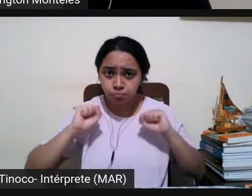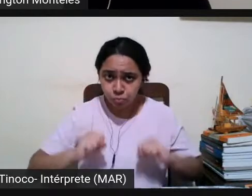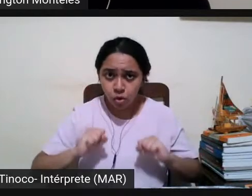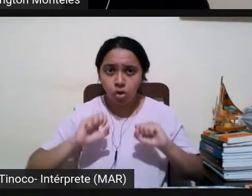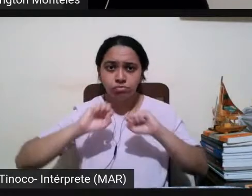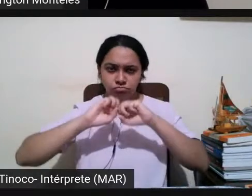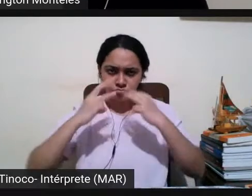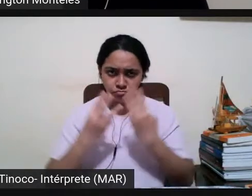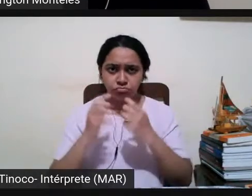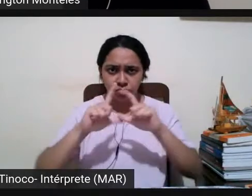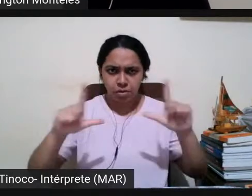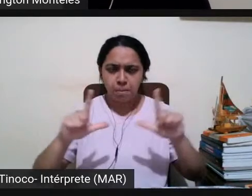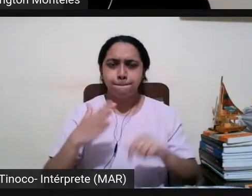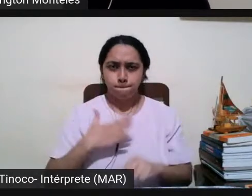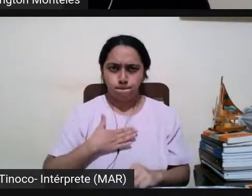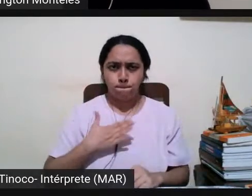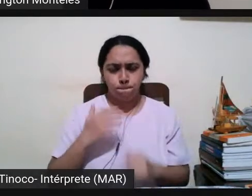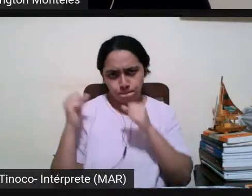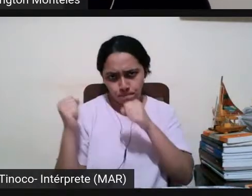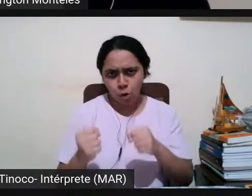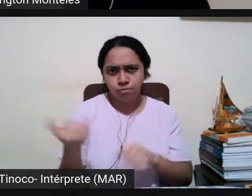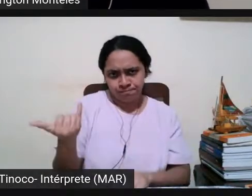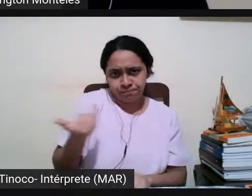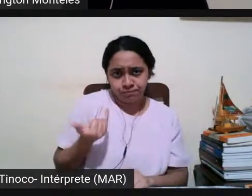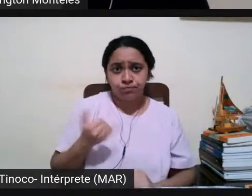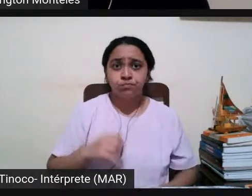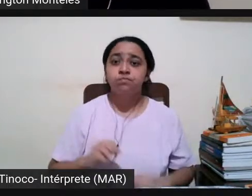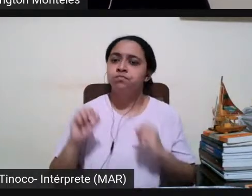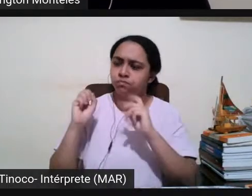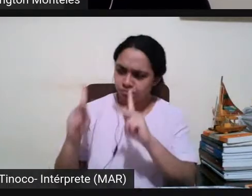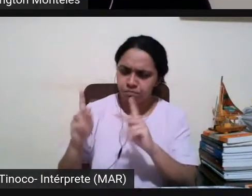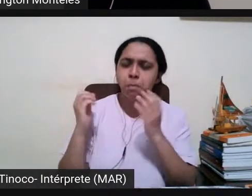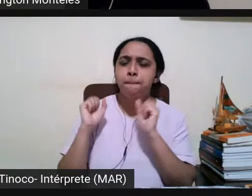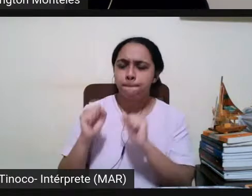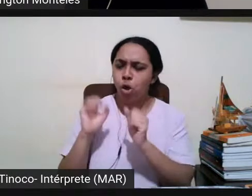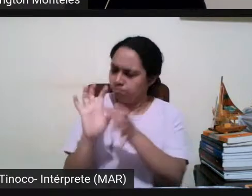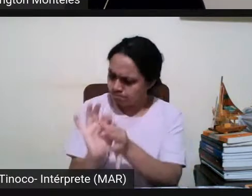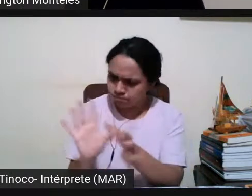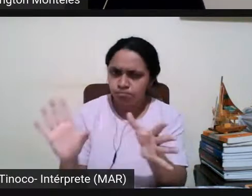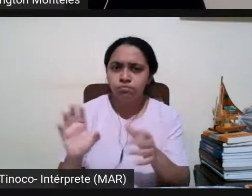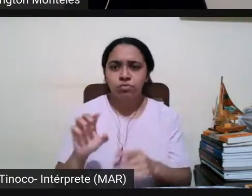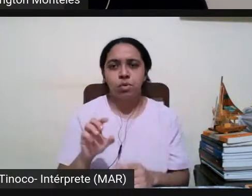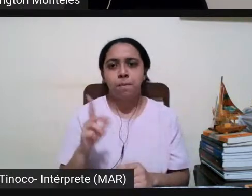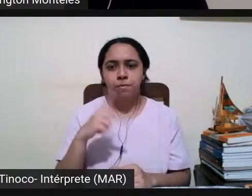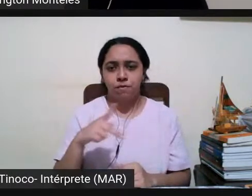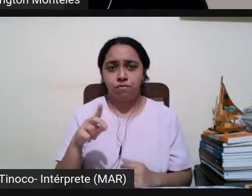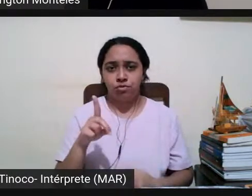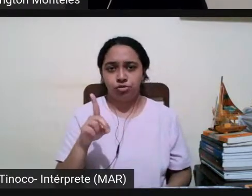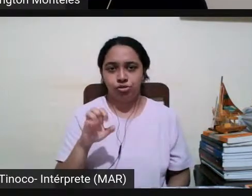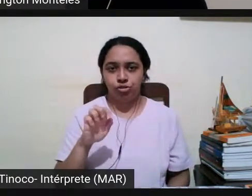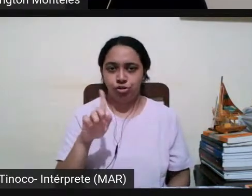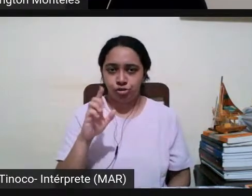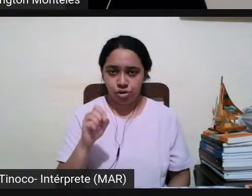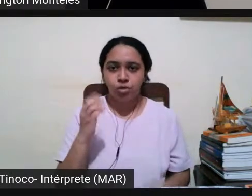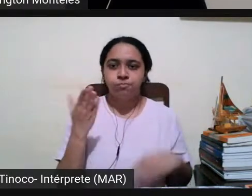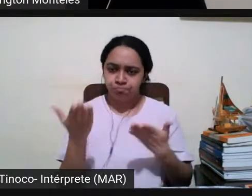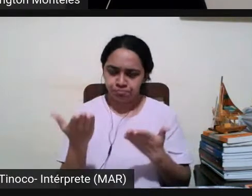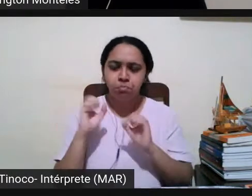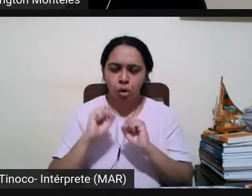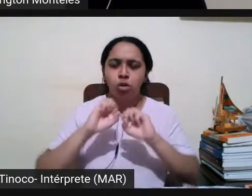você já me avisa o ok passou gente pode ficar à vontade a projeção é sua então